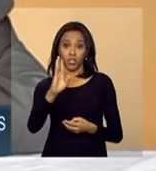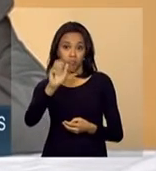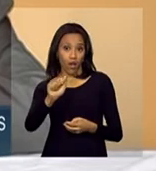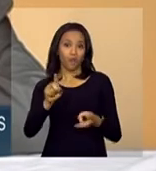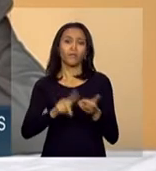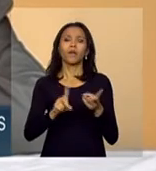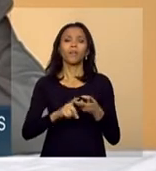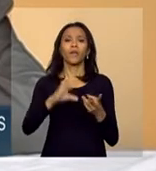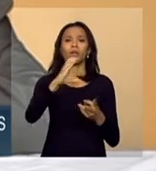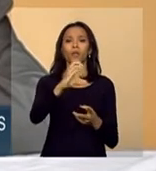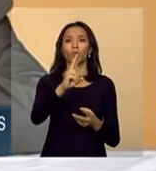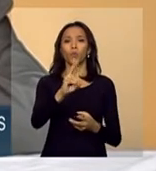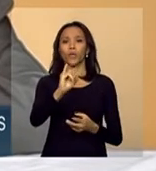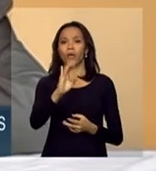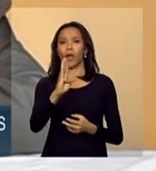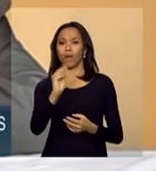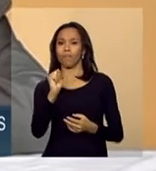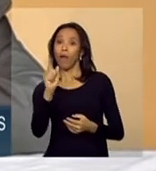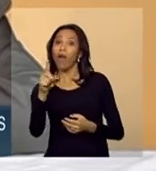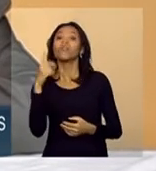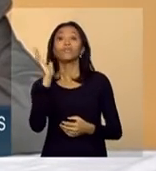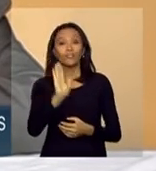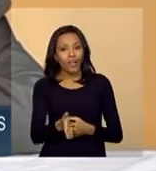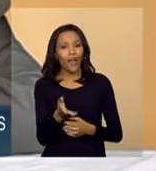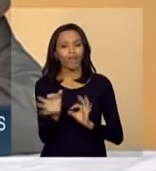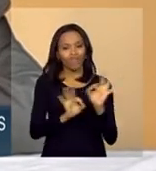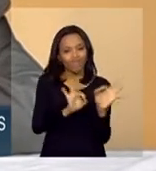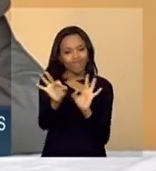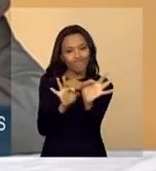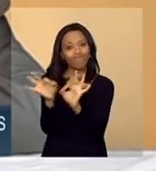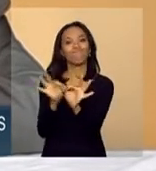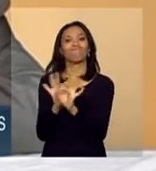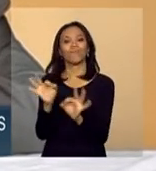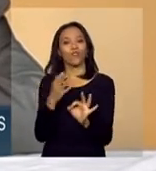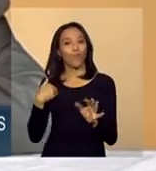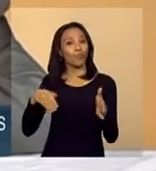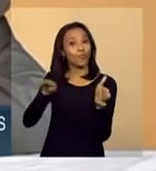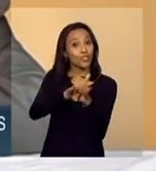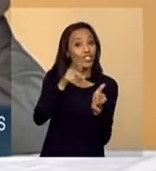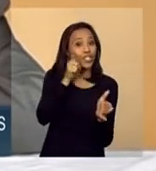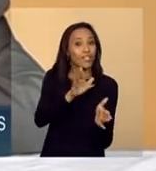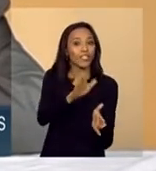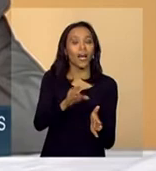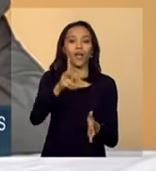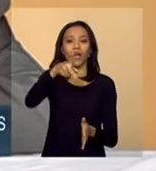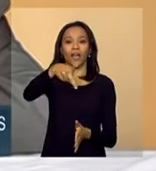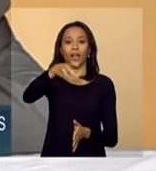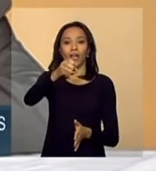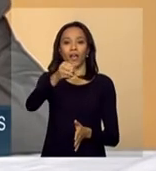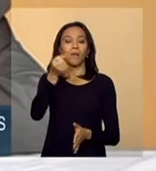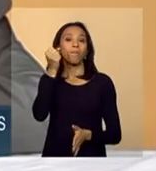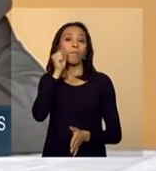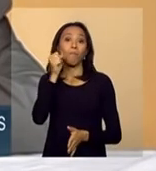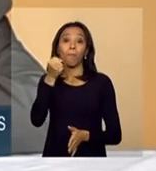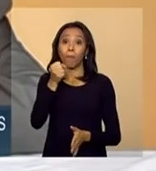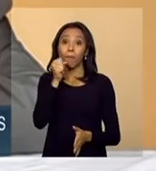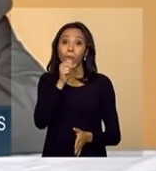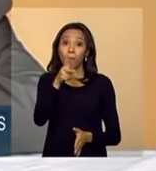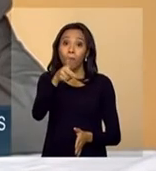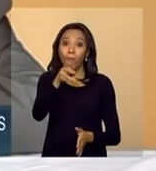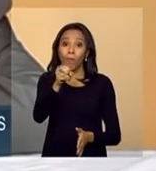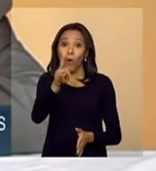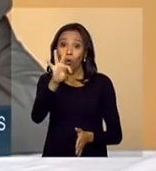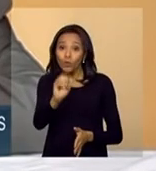e Cuiabá já está em operação. Inclusive, nós estamos chegando já em Porto Velho, já, então, passando por Cuiabá. Então,